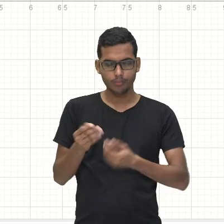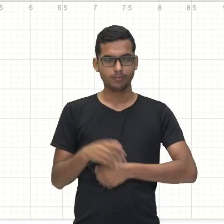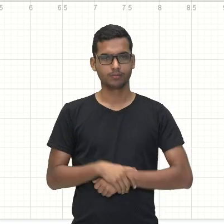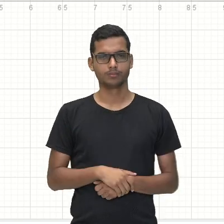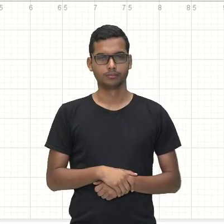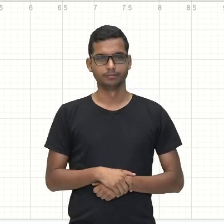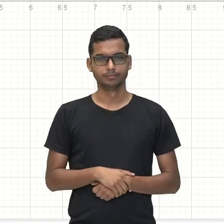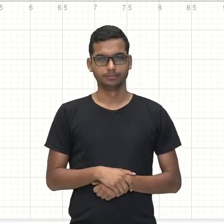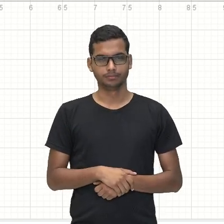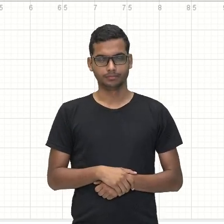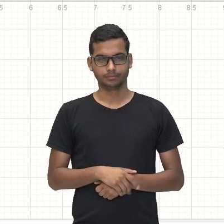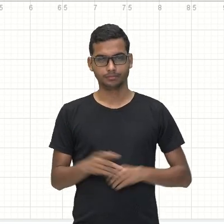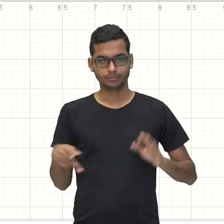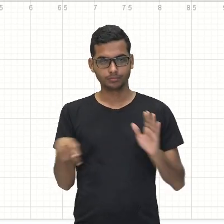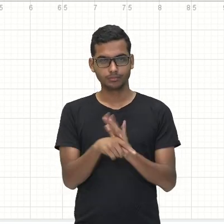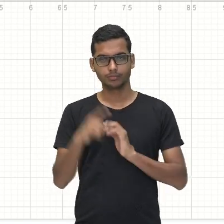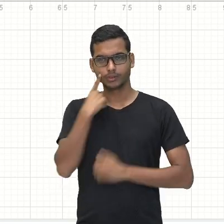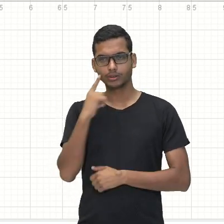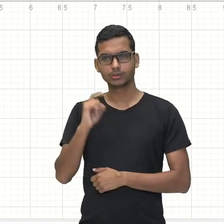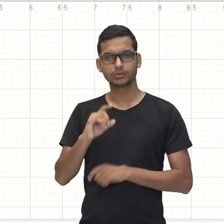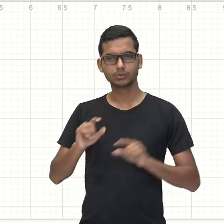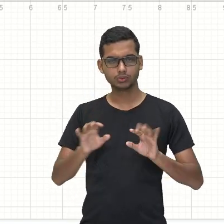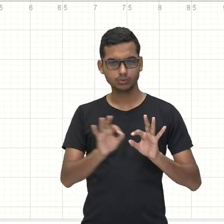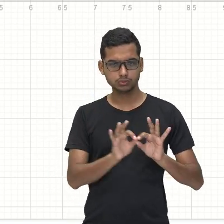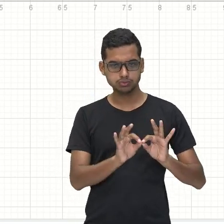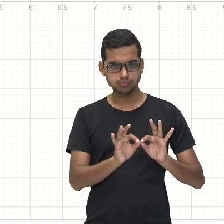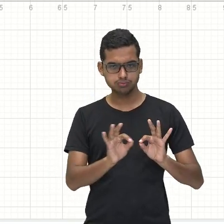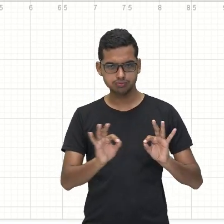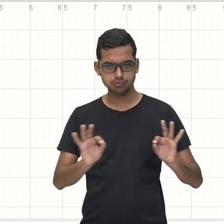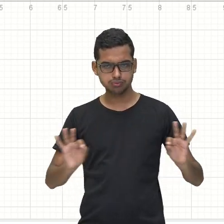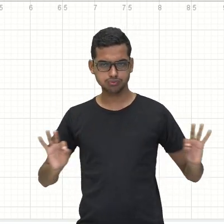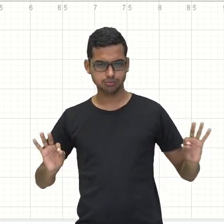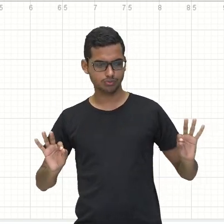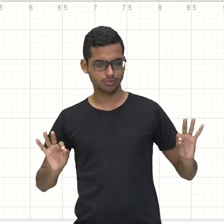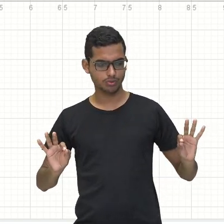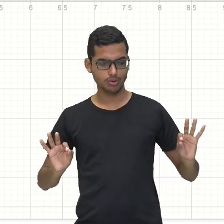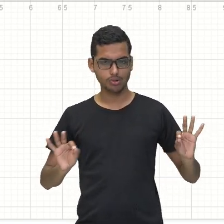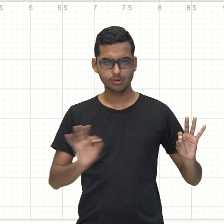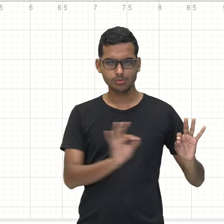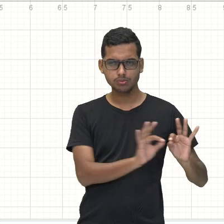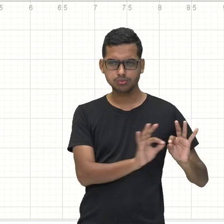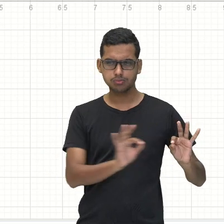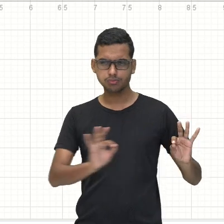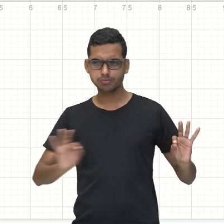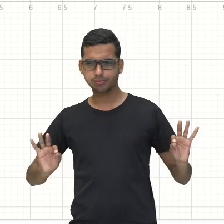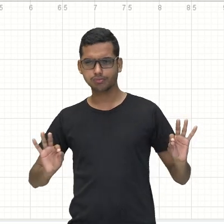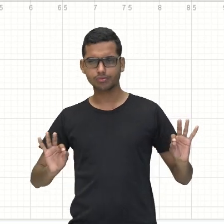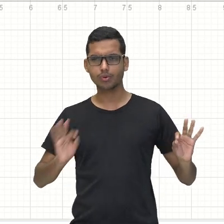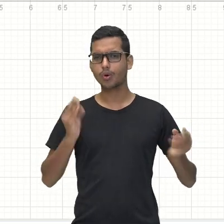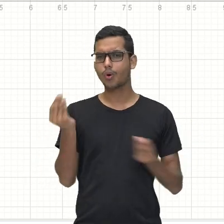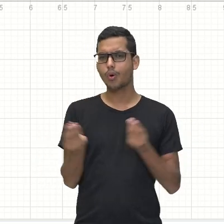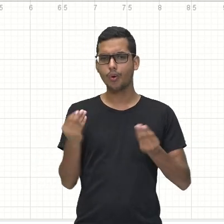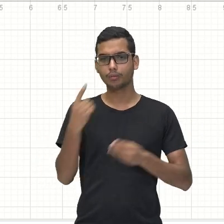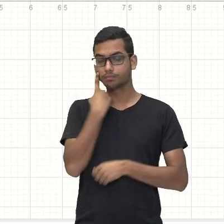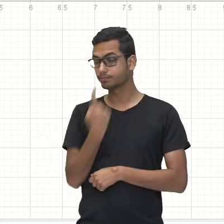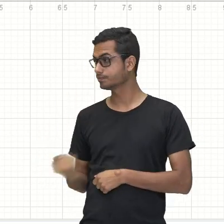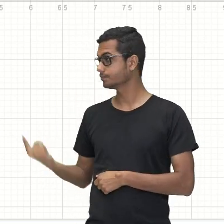onde é o 3 no eixo x e o 2 no eixo y, nós marcamos aqui o ponto B.